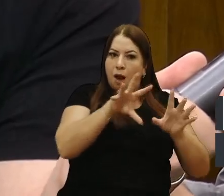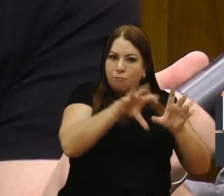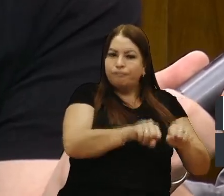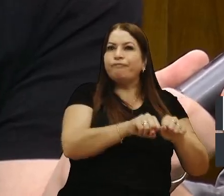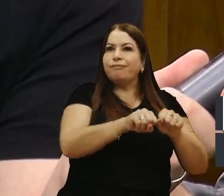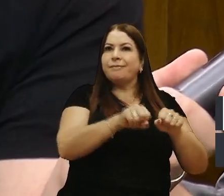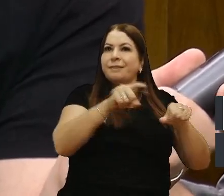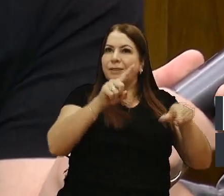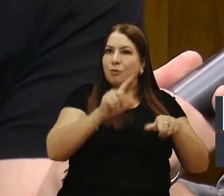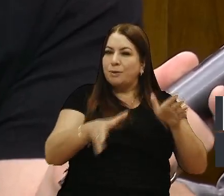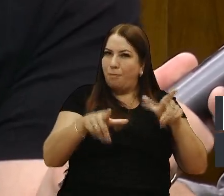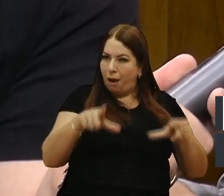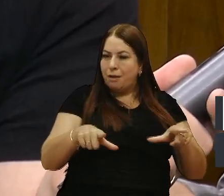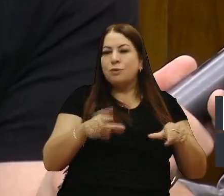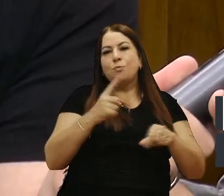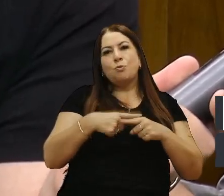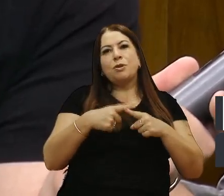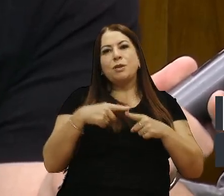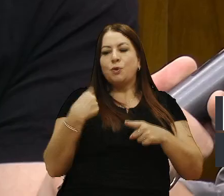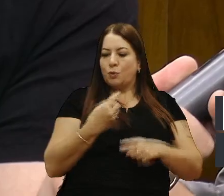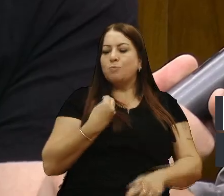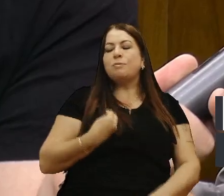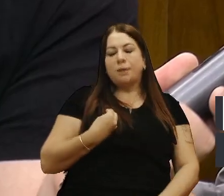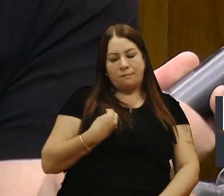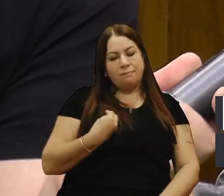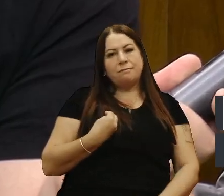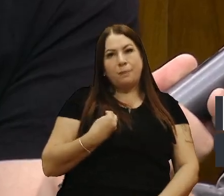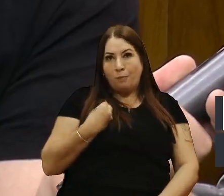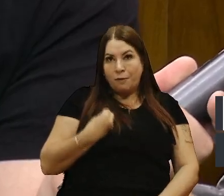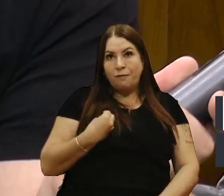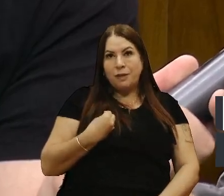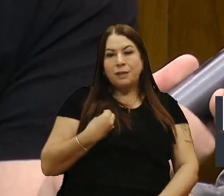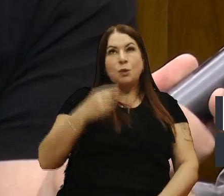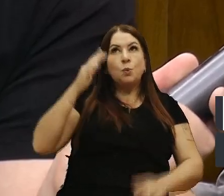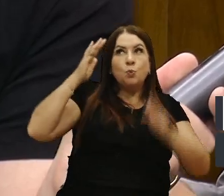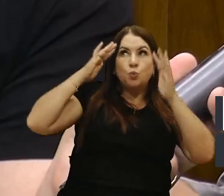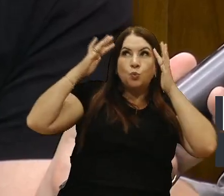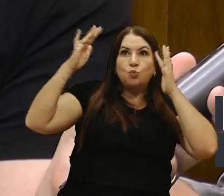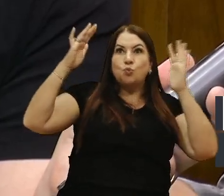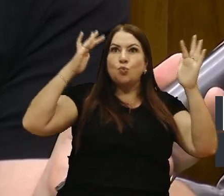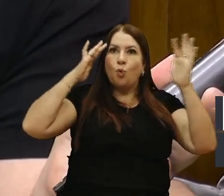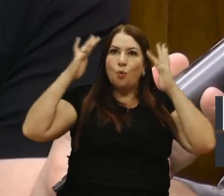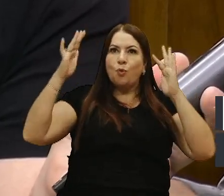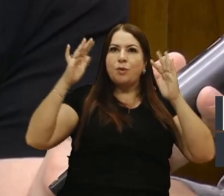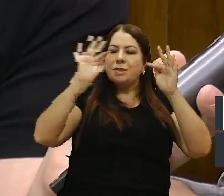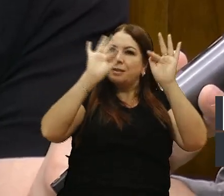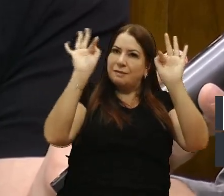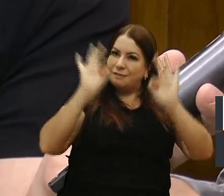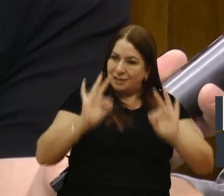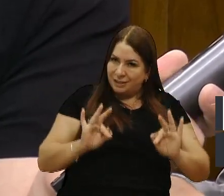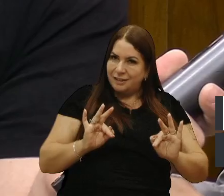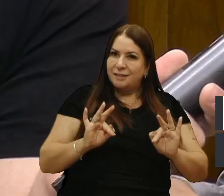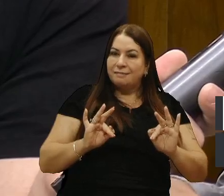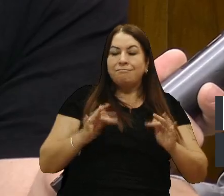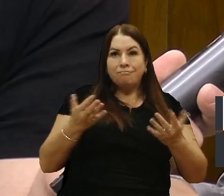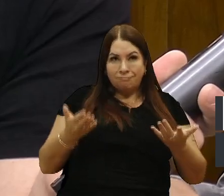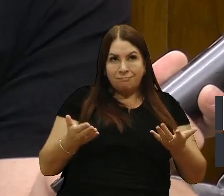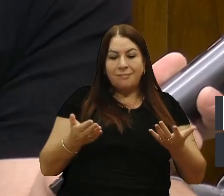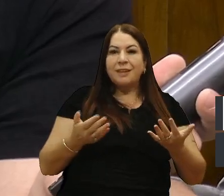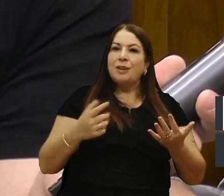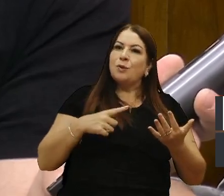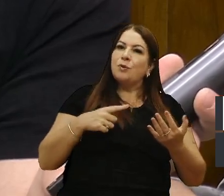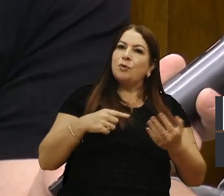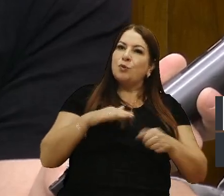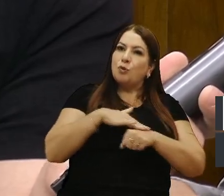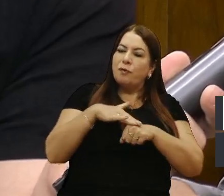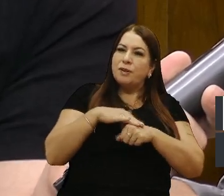espaços, porque a gente, sim, é uma vida, e é uma vida com sonhos, é uma vida feliz, sabe? Quando a gente fala com